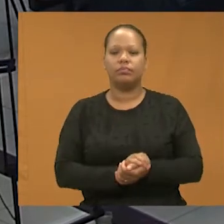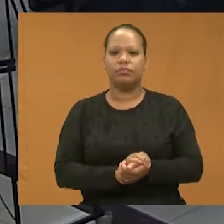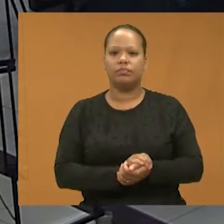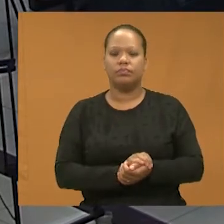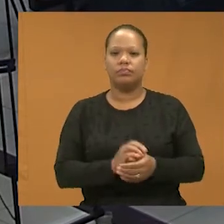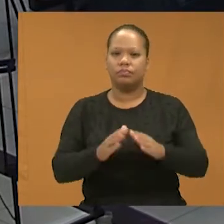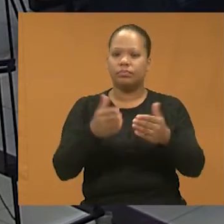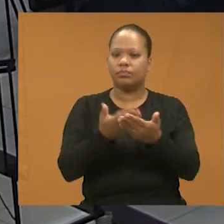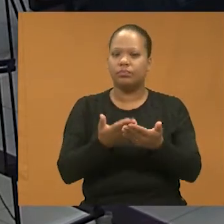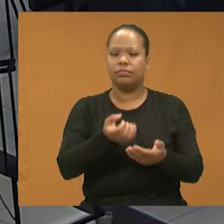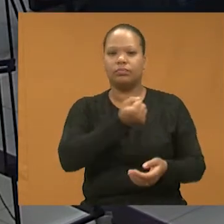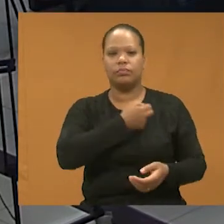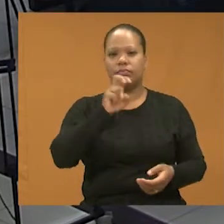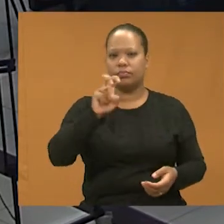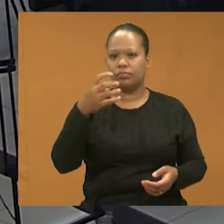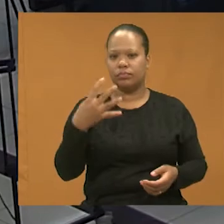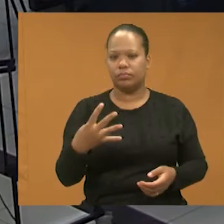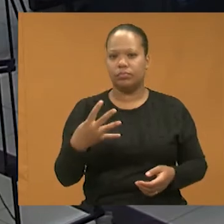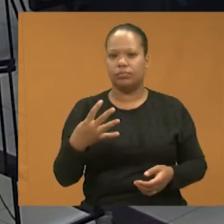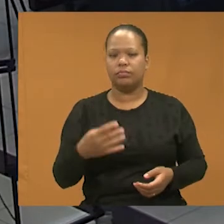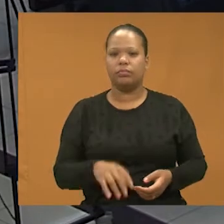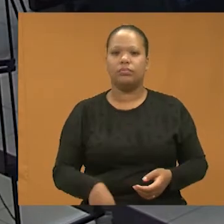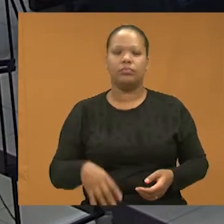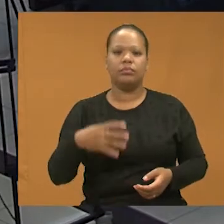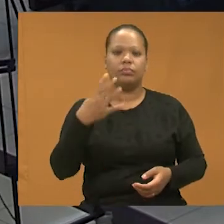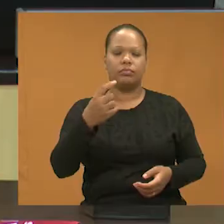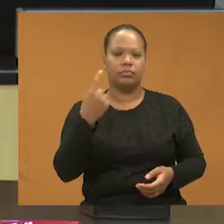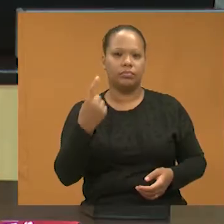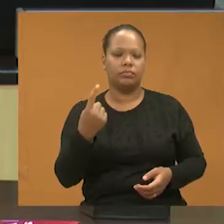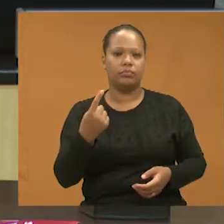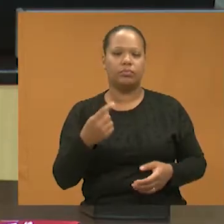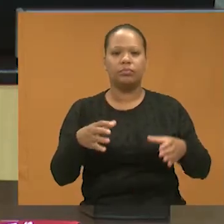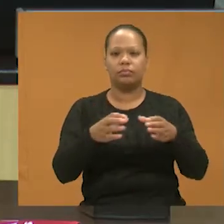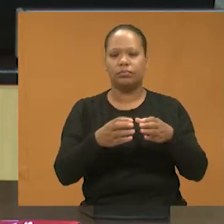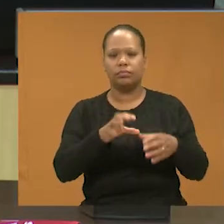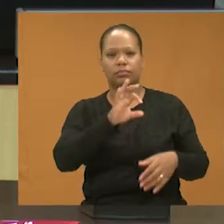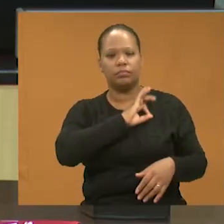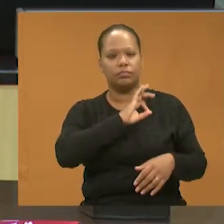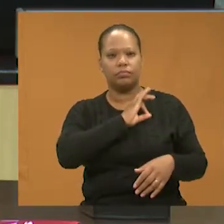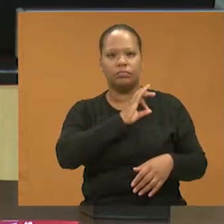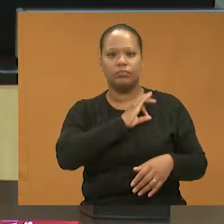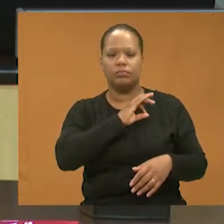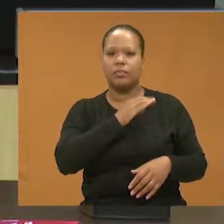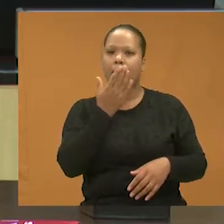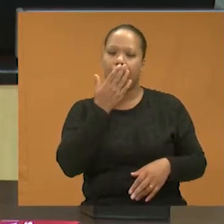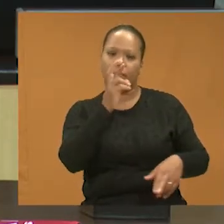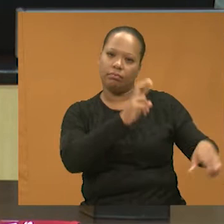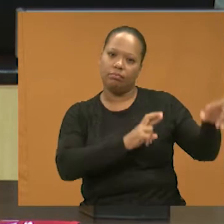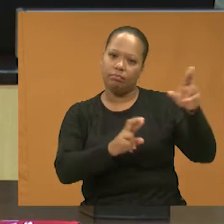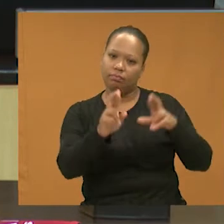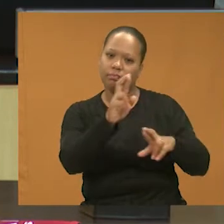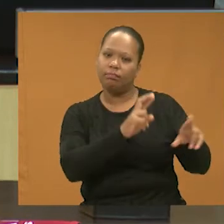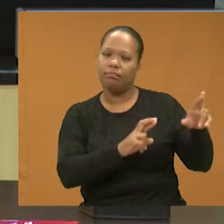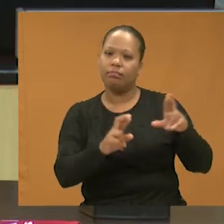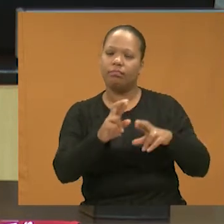Requerimento de número 54. Ao 41º Batalhão da Polícia Militar, solicitando a realização de rondas ostensivas